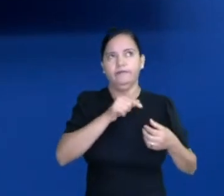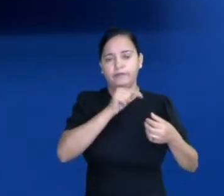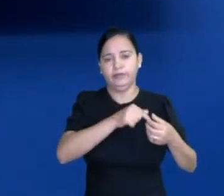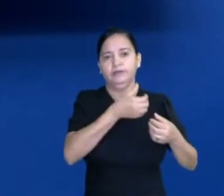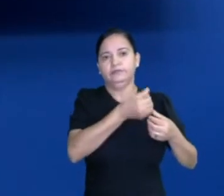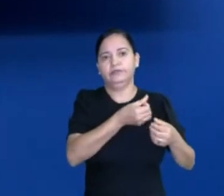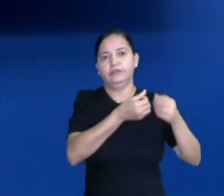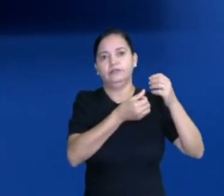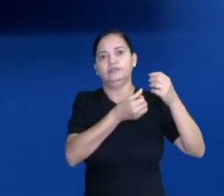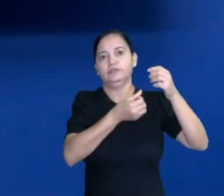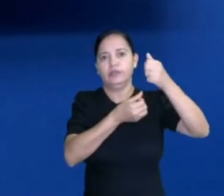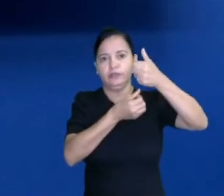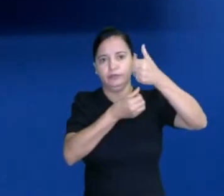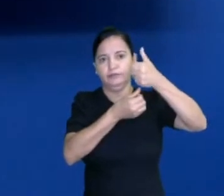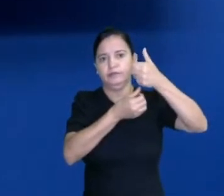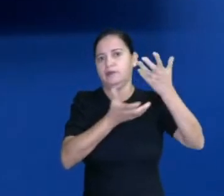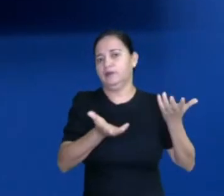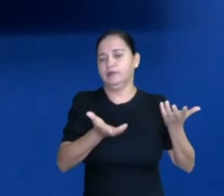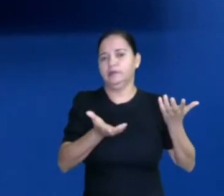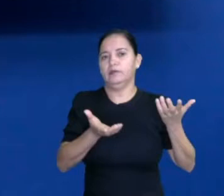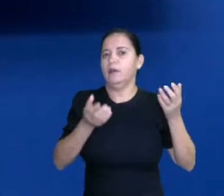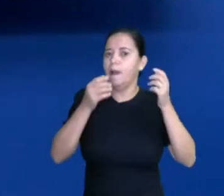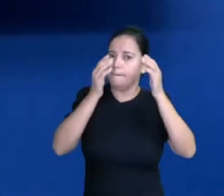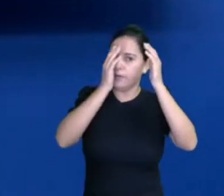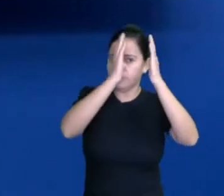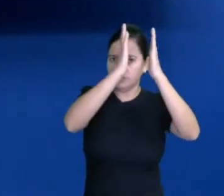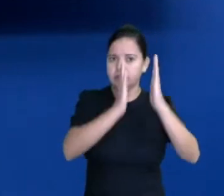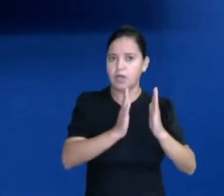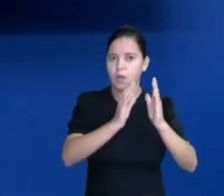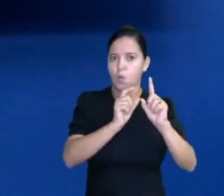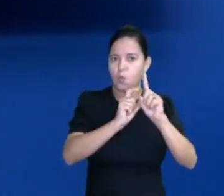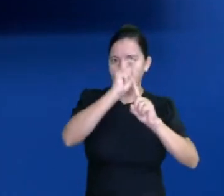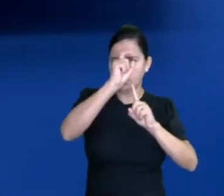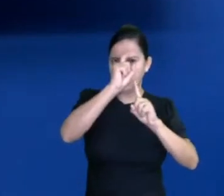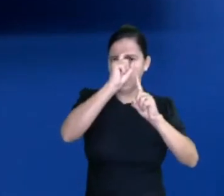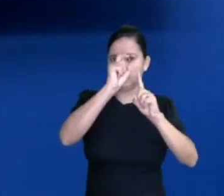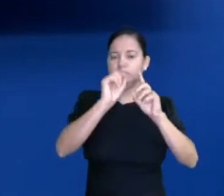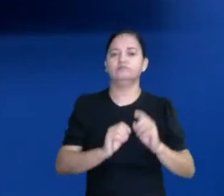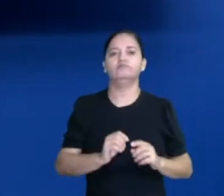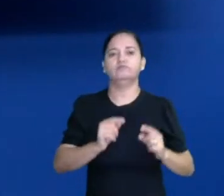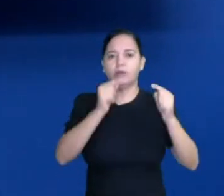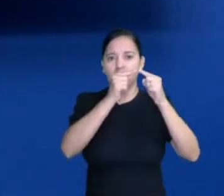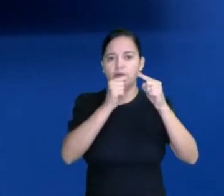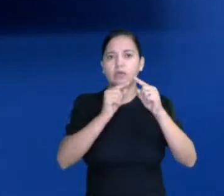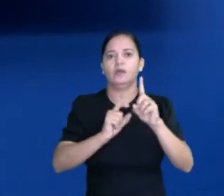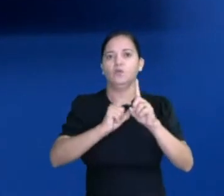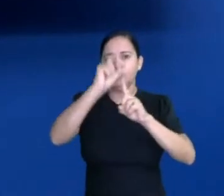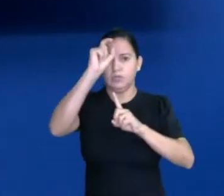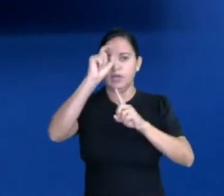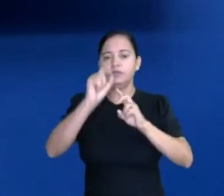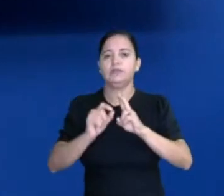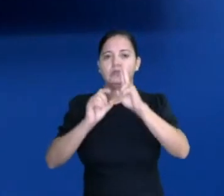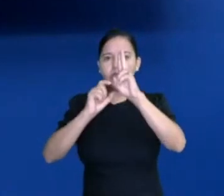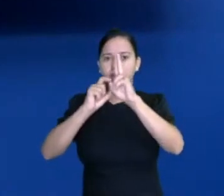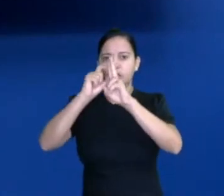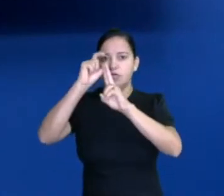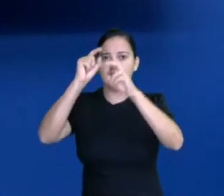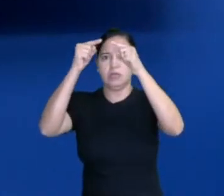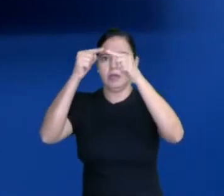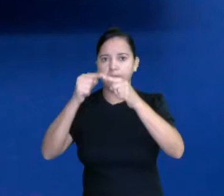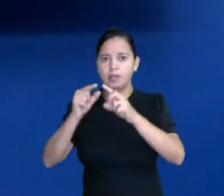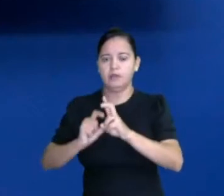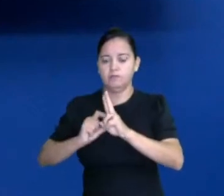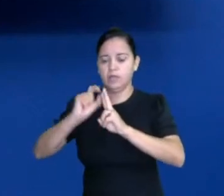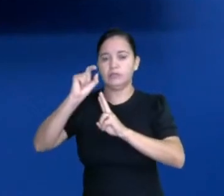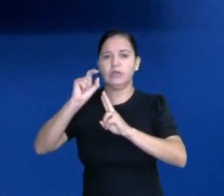tenho que armar a conta da seguinte forma, unidade embaixo de unidade, dezena embaixo de dezena embaixo